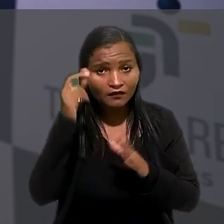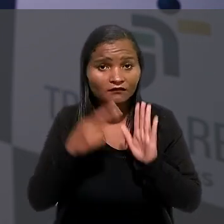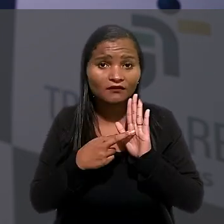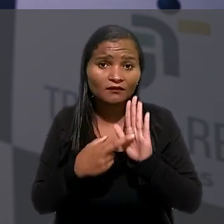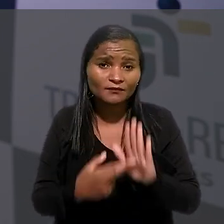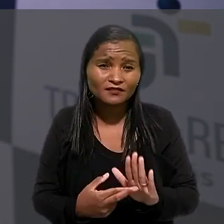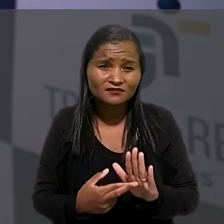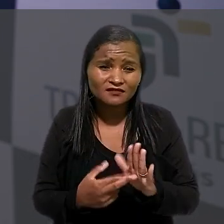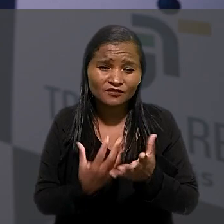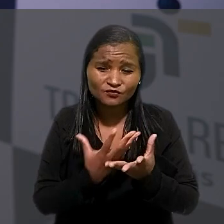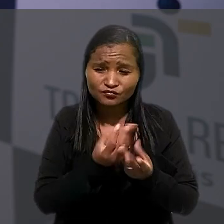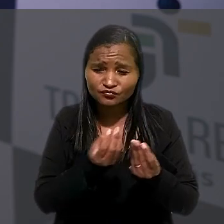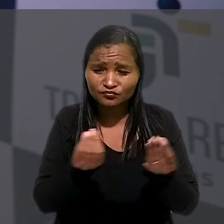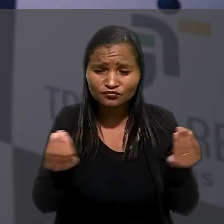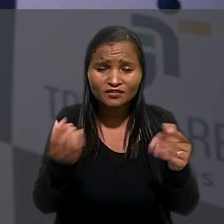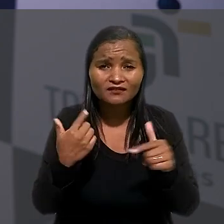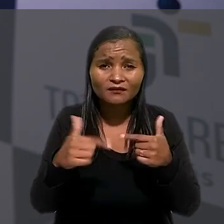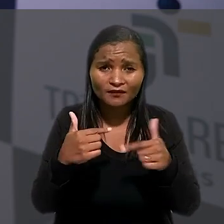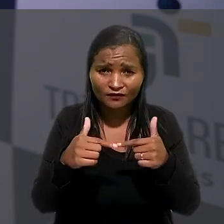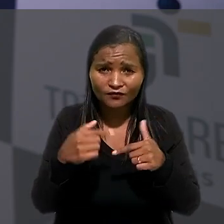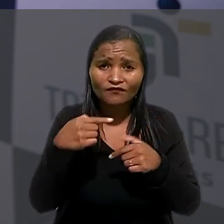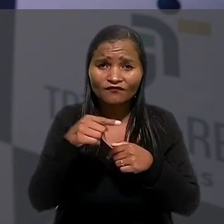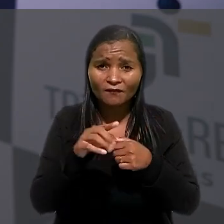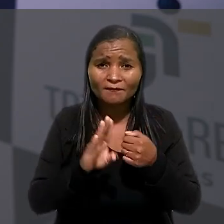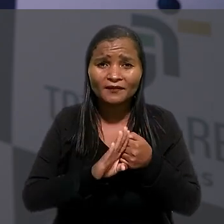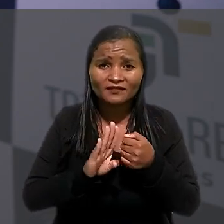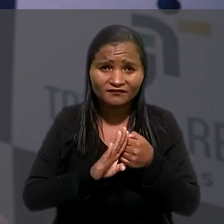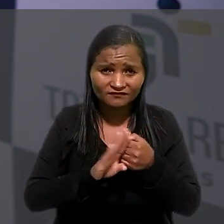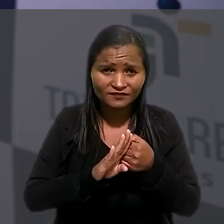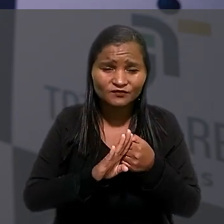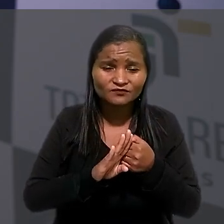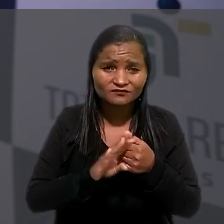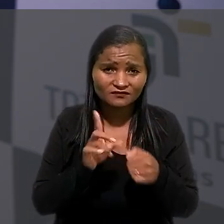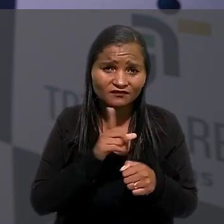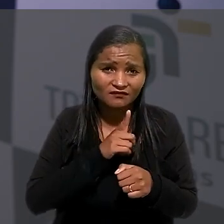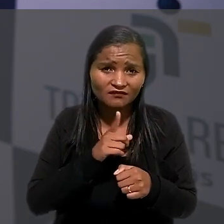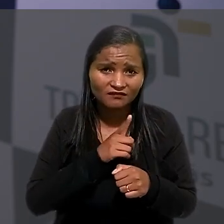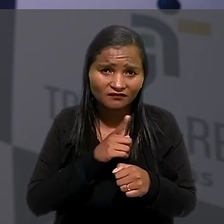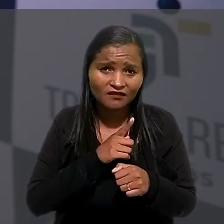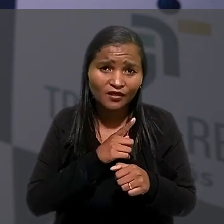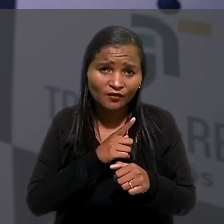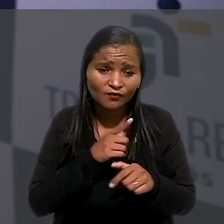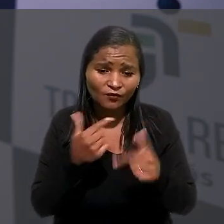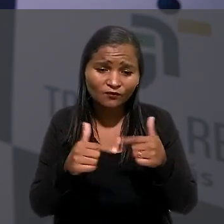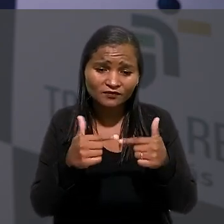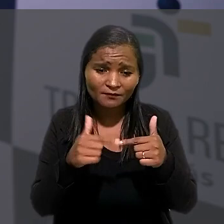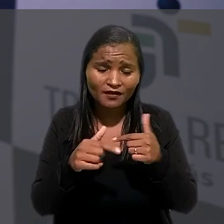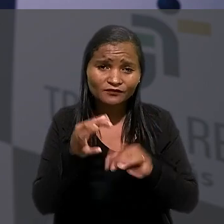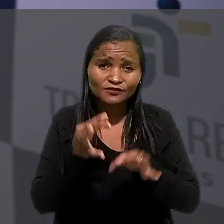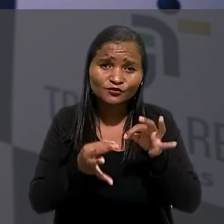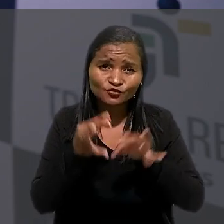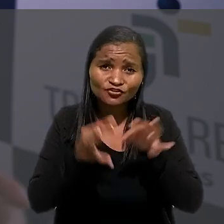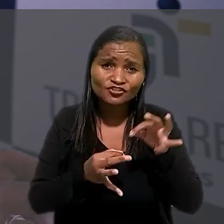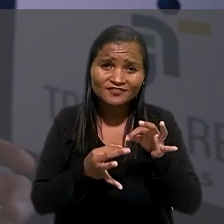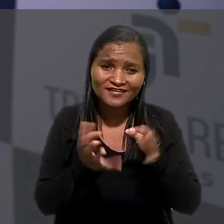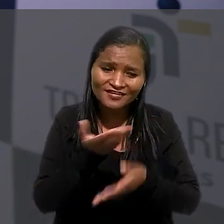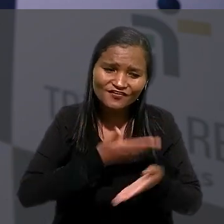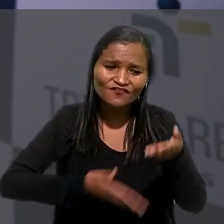municipal, em que representa toda uma gama de trabalhadores que serão beneficiados diretamente com uma atuação do